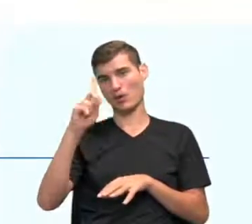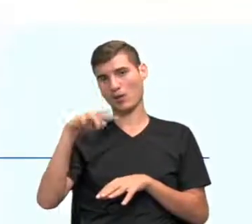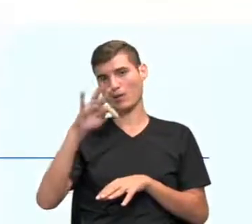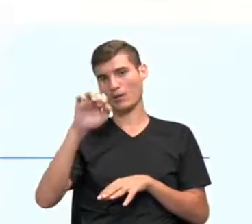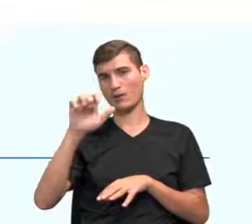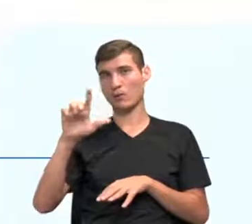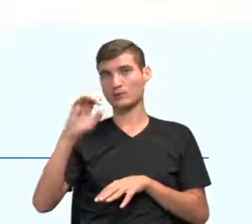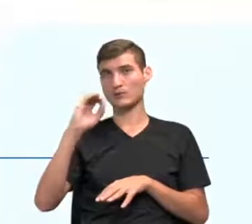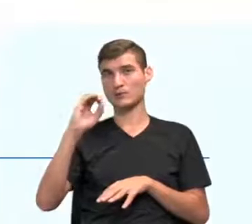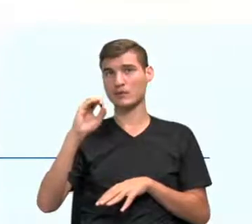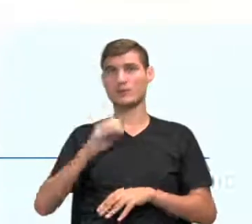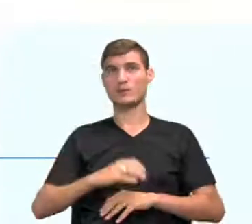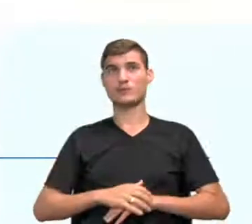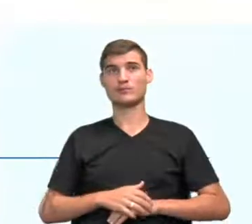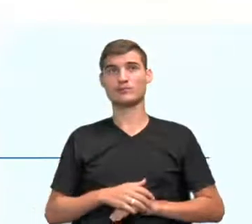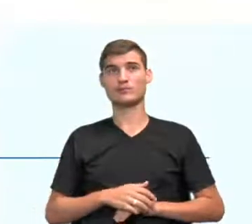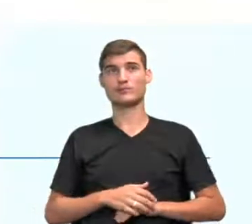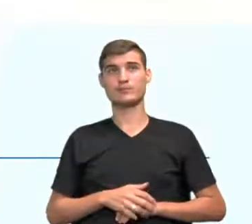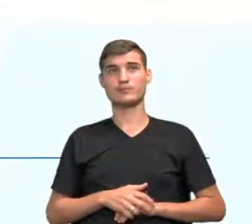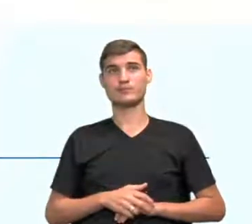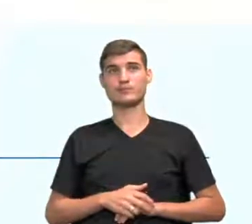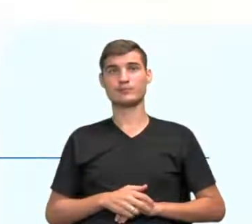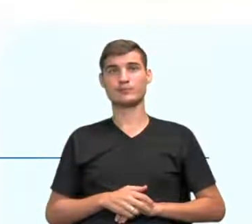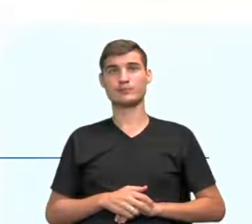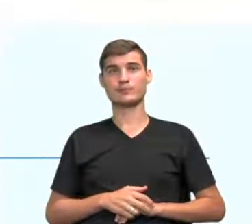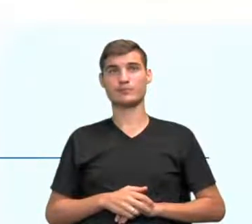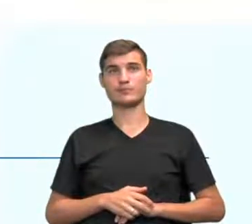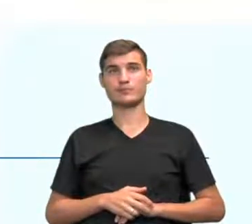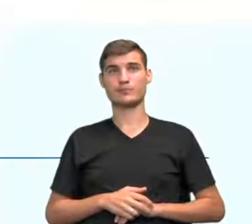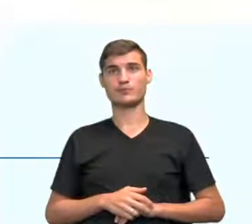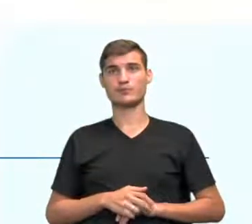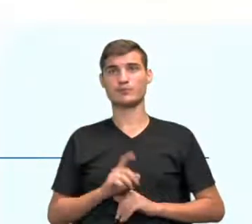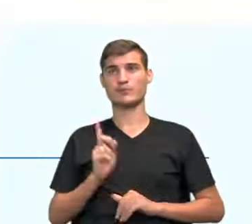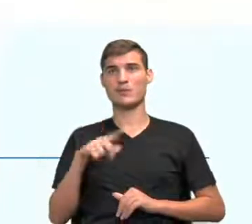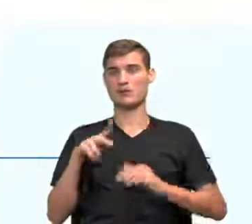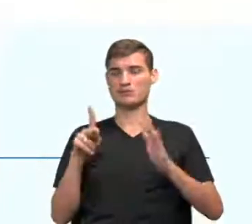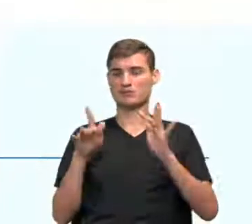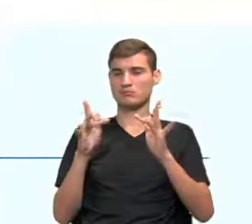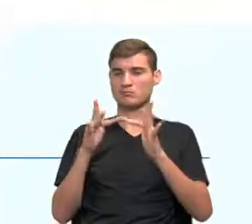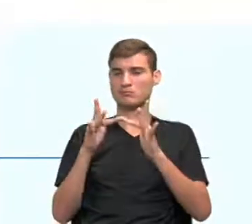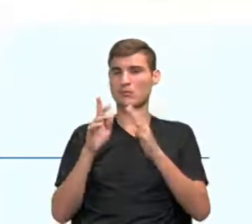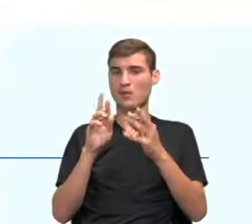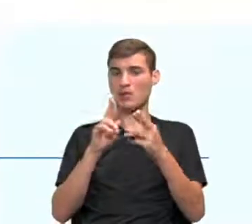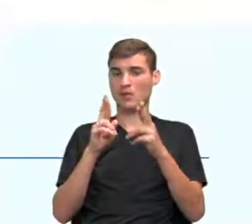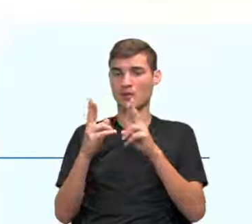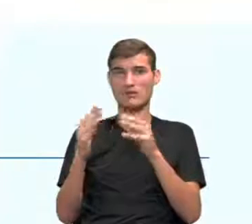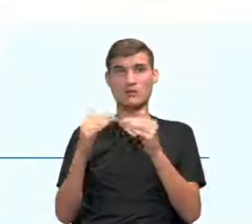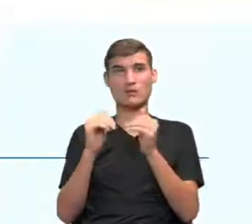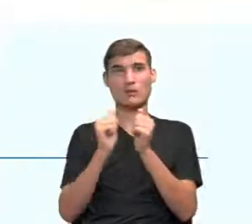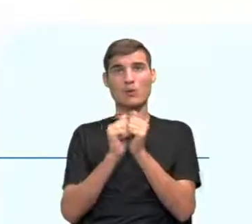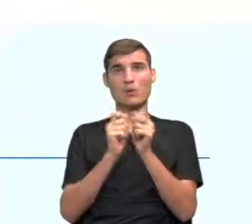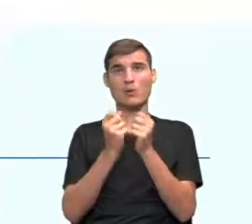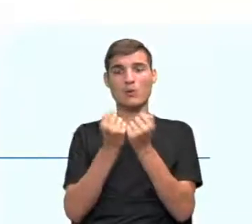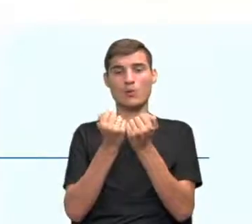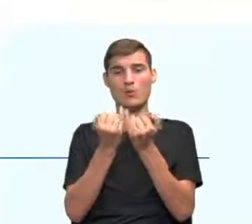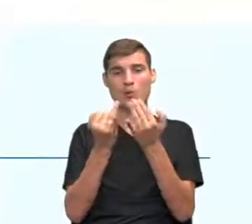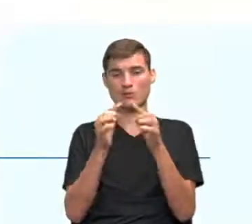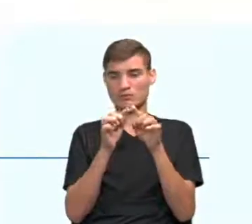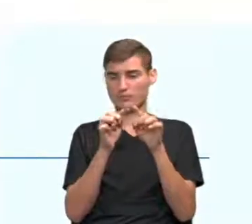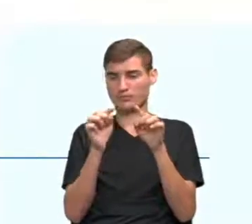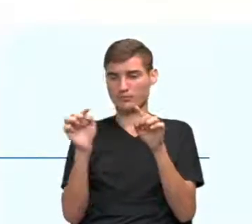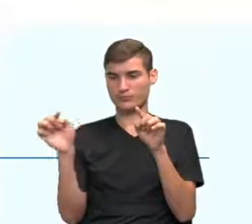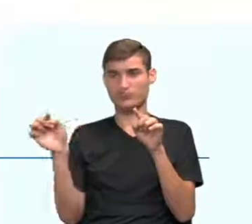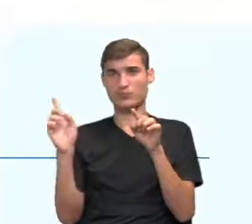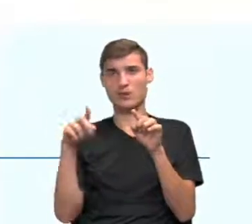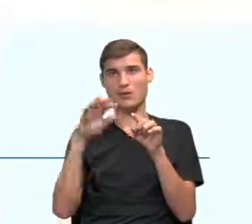Dutch Cycle, que ele é relacionado ao período.